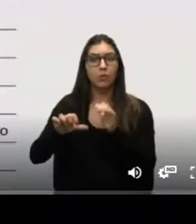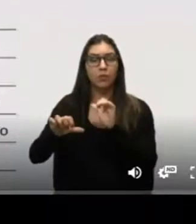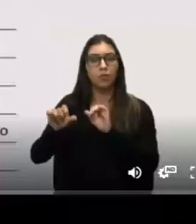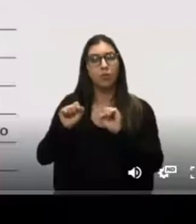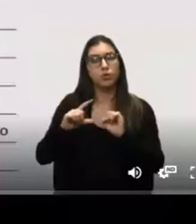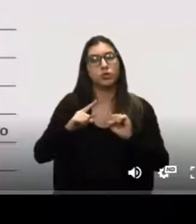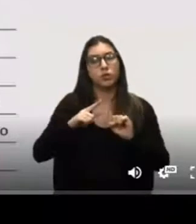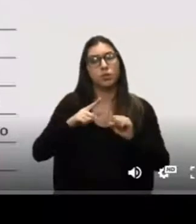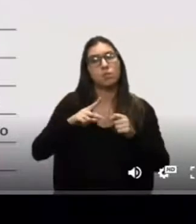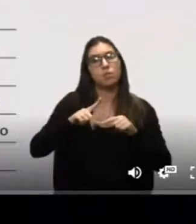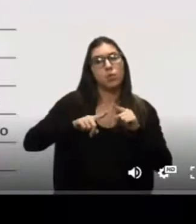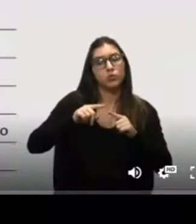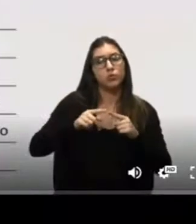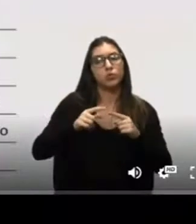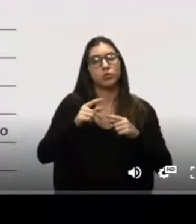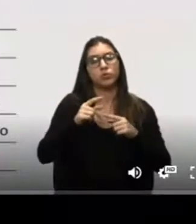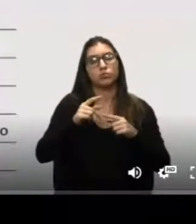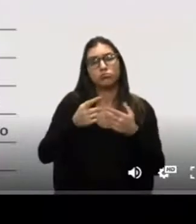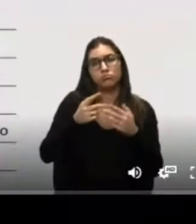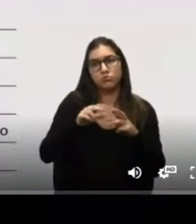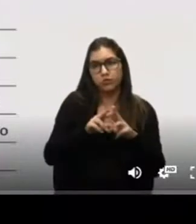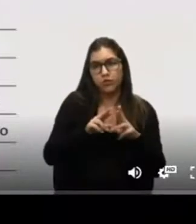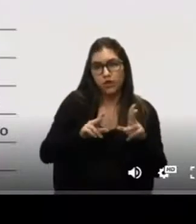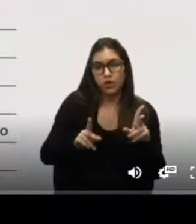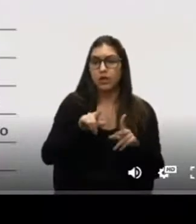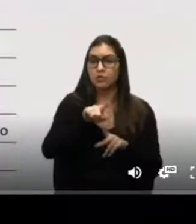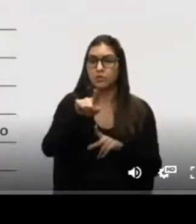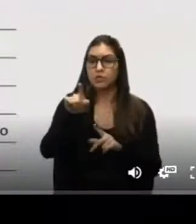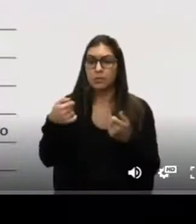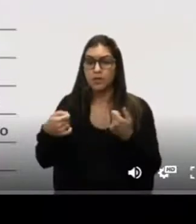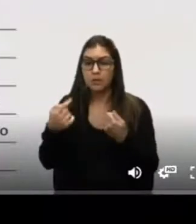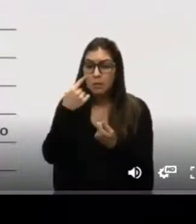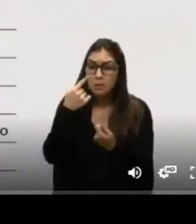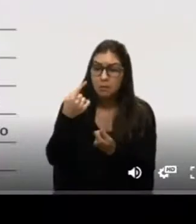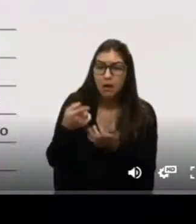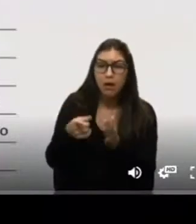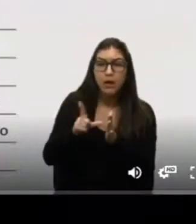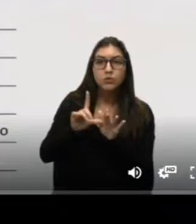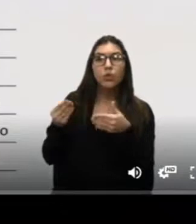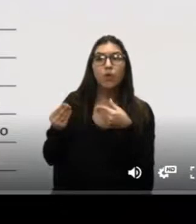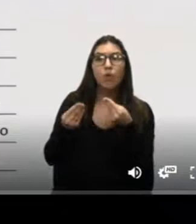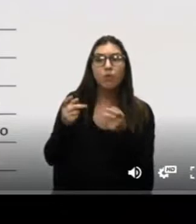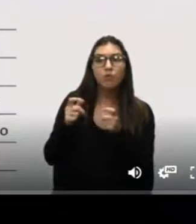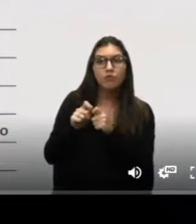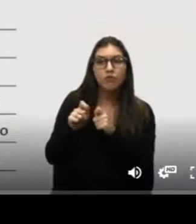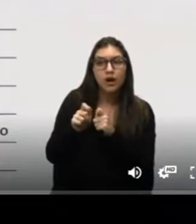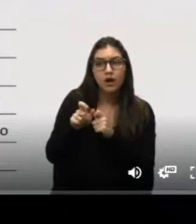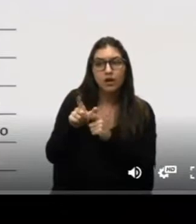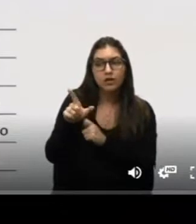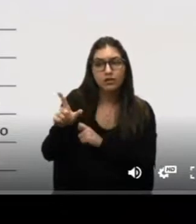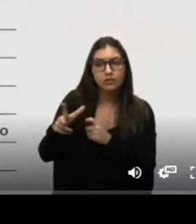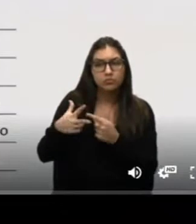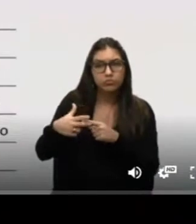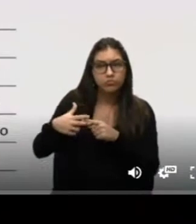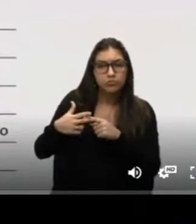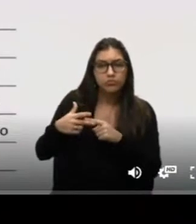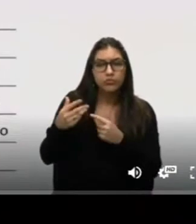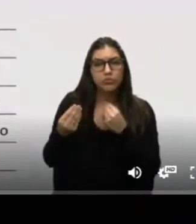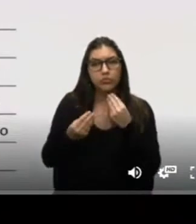ter um equipamento diferente. Então vocês vão precisar verificar previamente como funciona esse equipamento